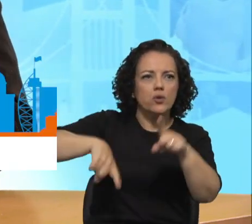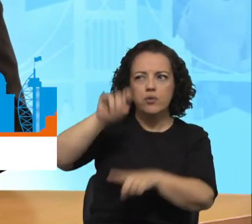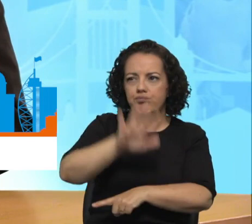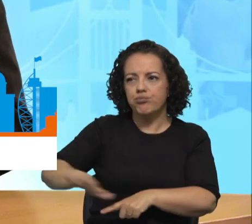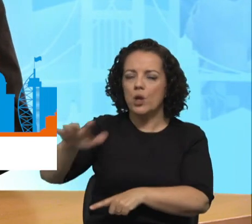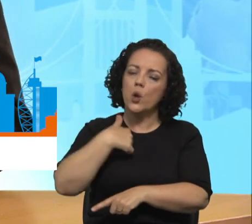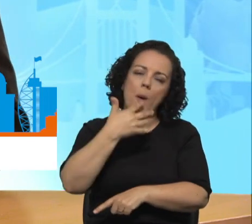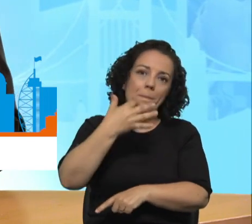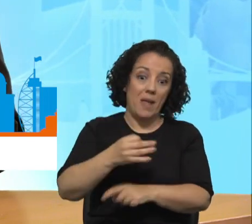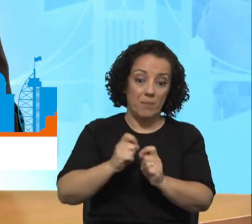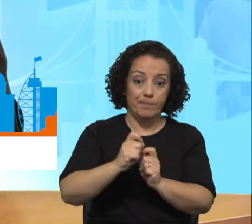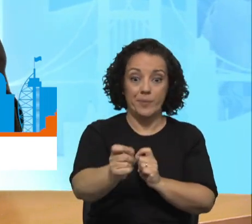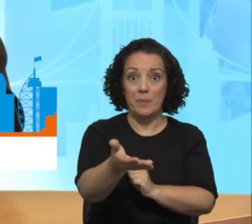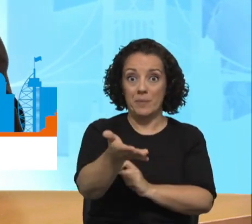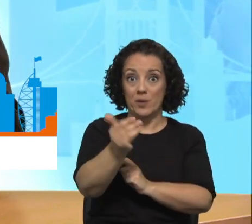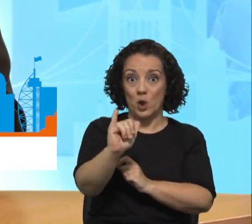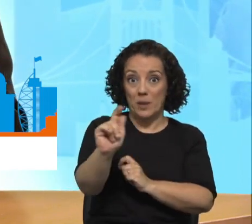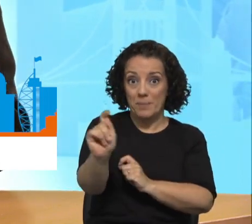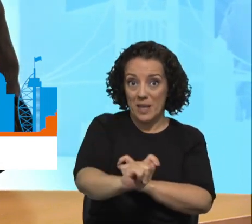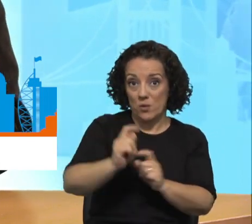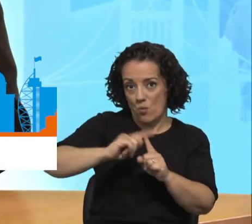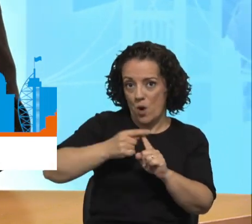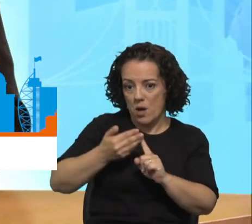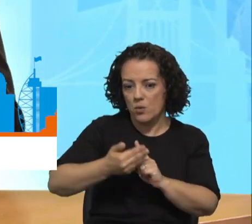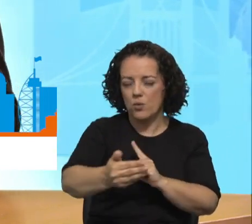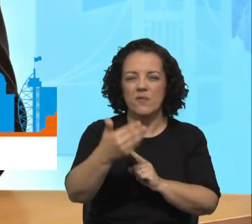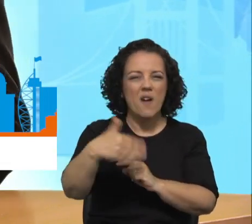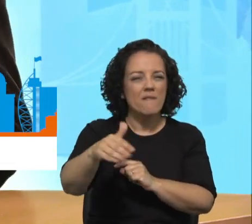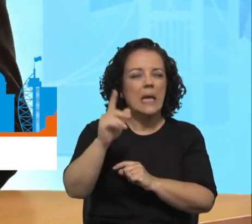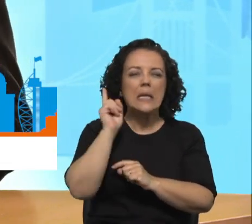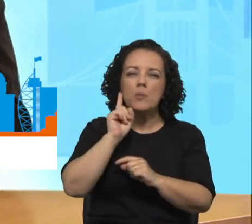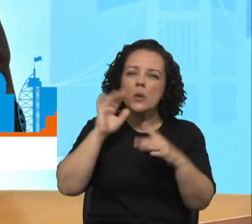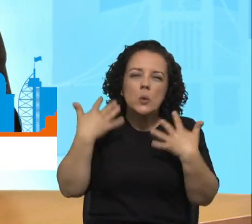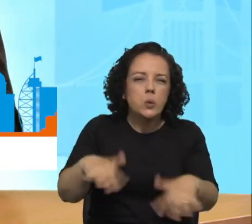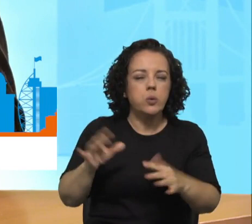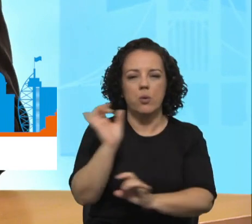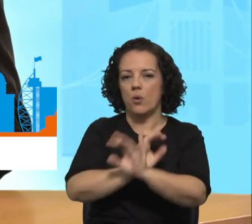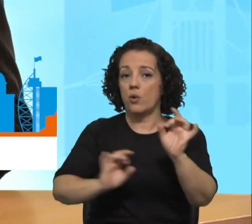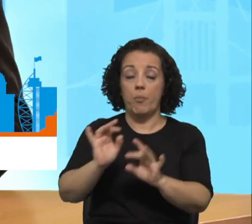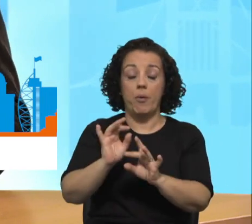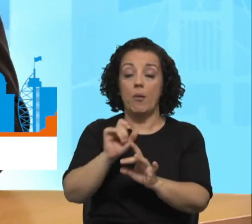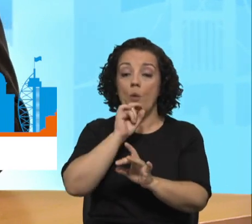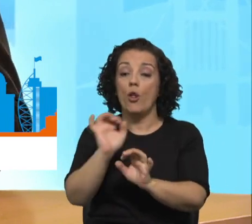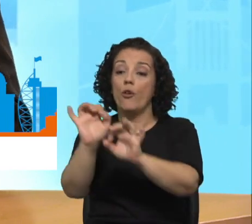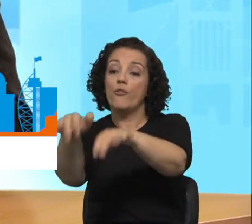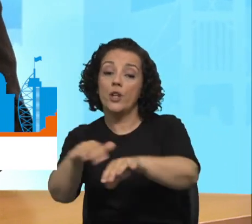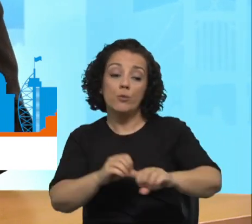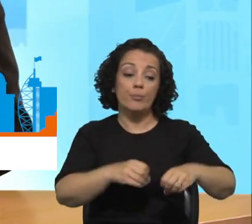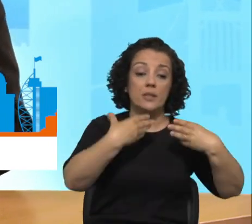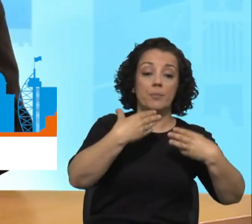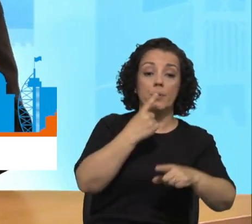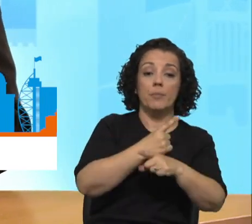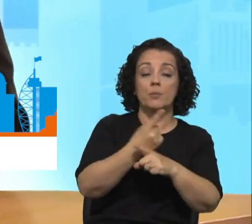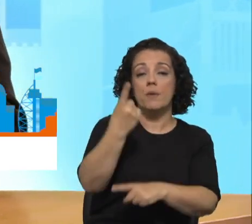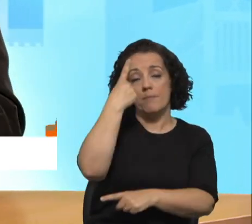meses cruciais para a Europa, que, começando ou acabando como começámos, tem ainda que resolver a sua equação